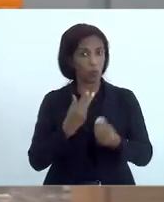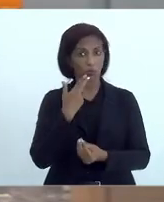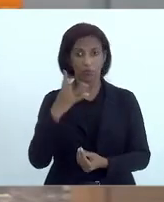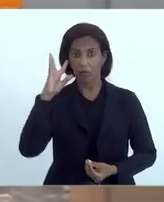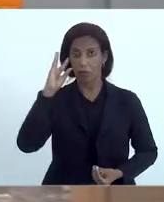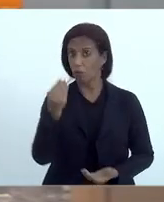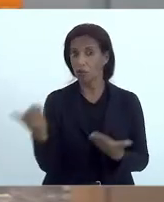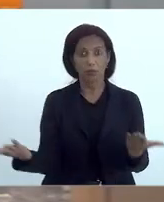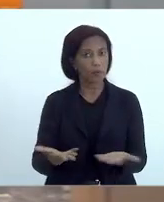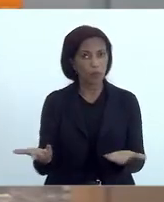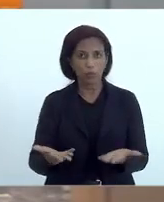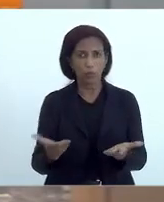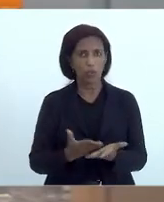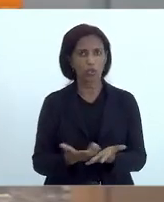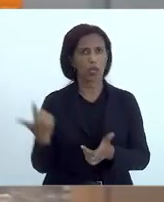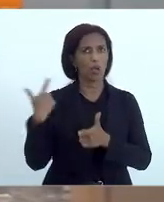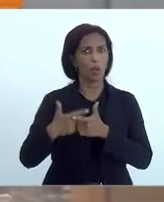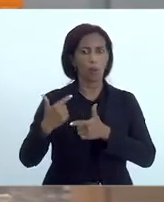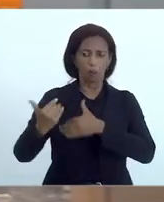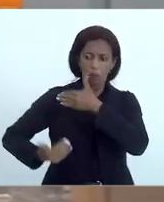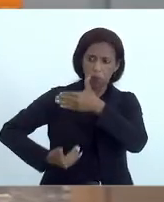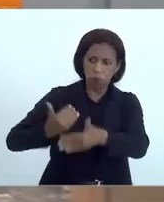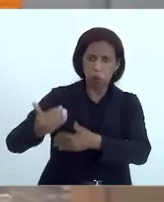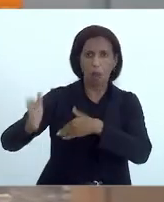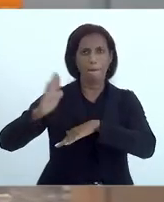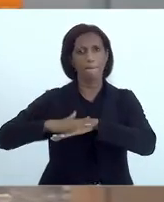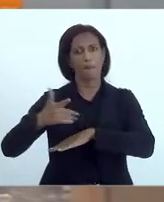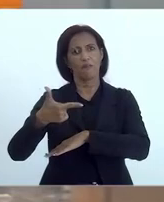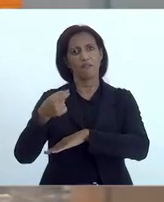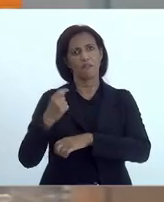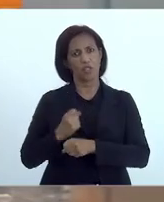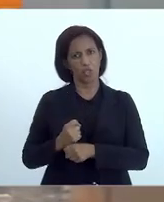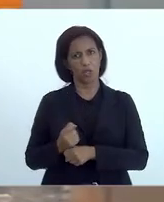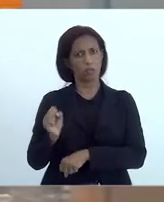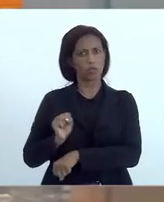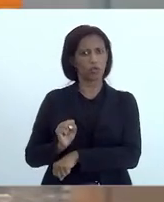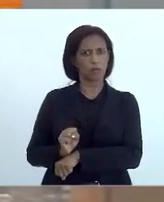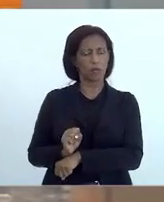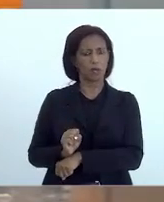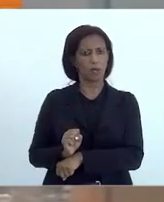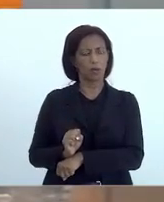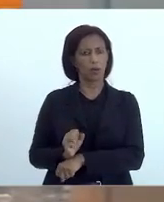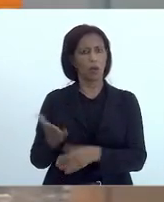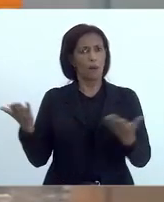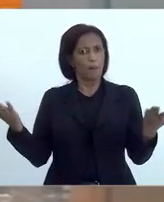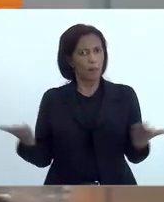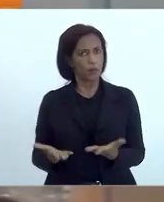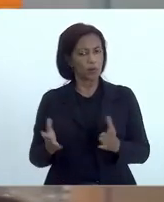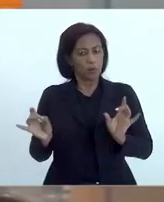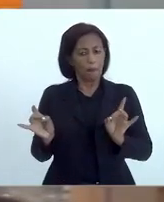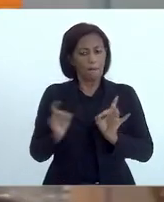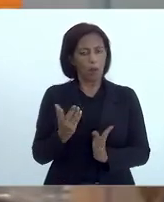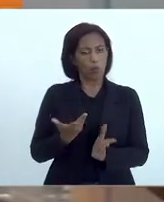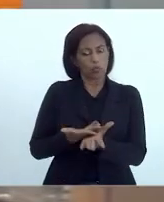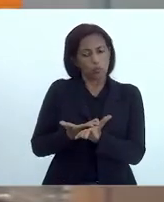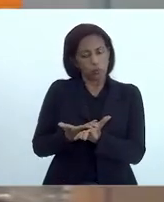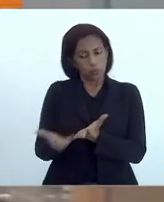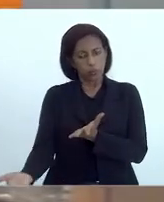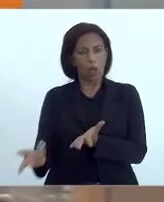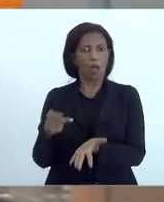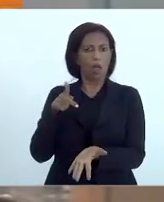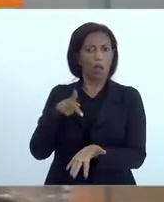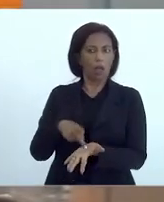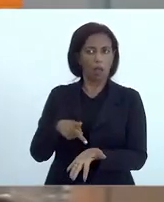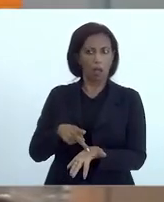a gente não vai resolver hoje problema são problemas que se arrastam por mais de 20 anos mas a gente sai com o encaminhamento real